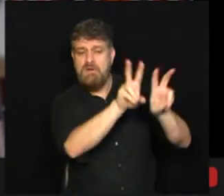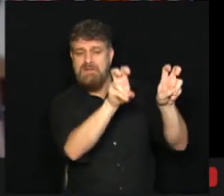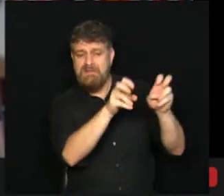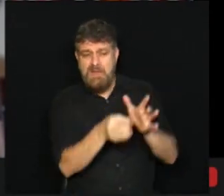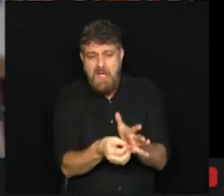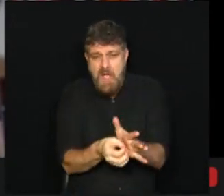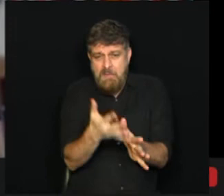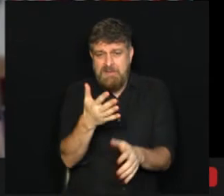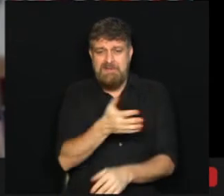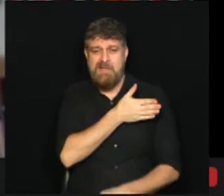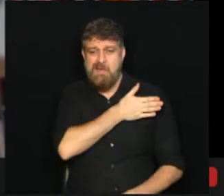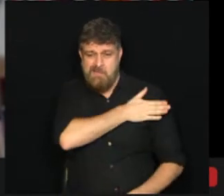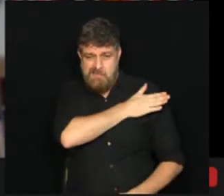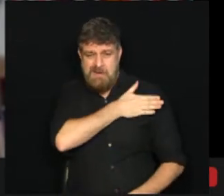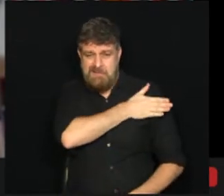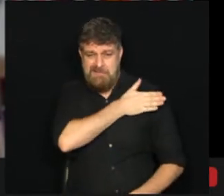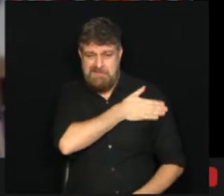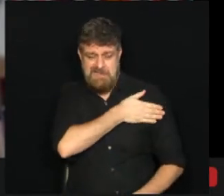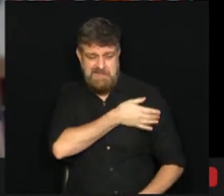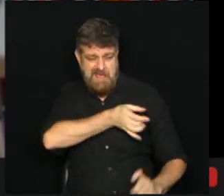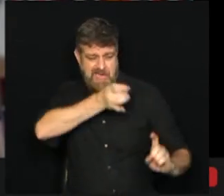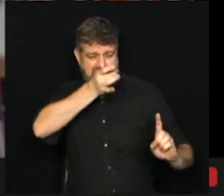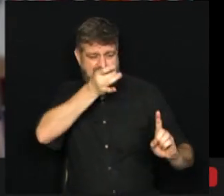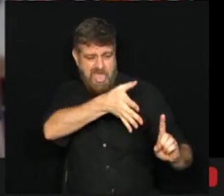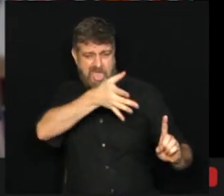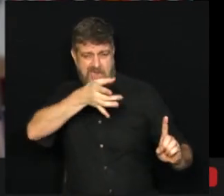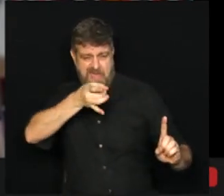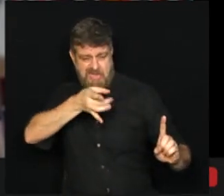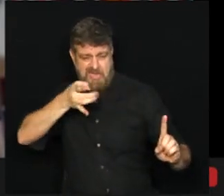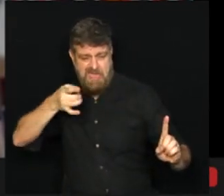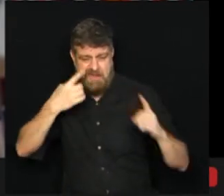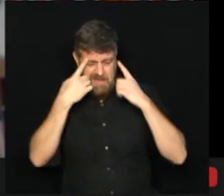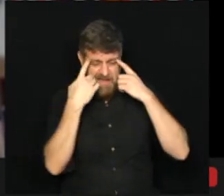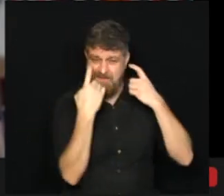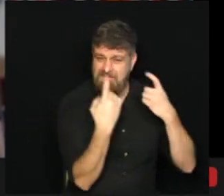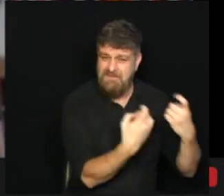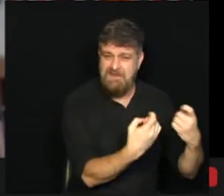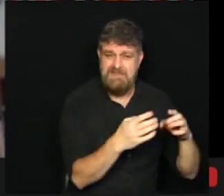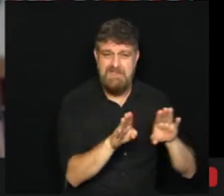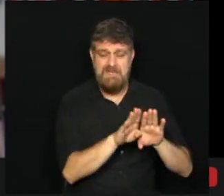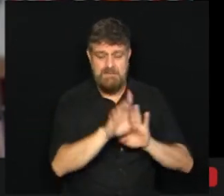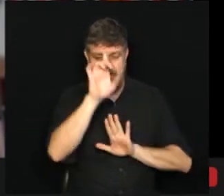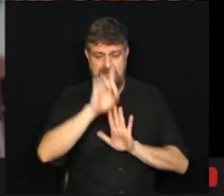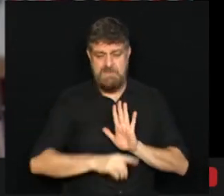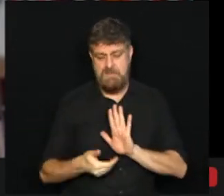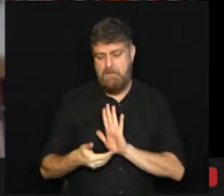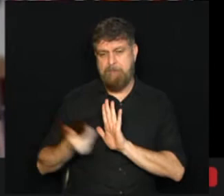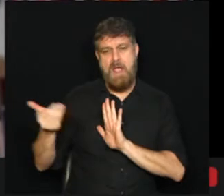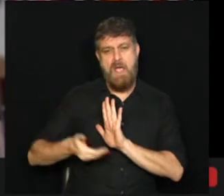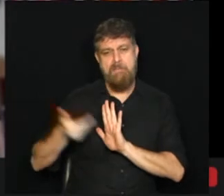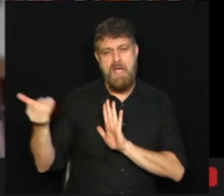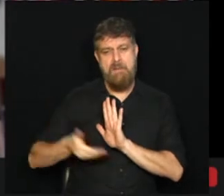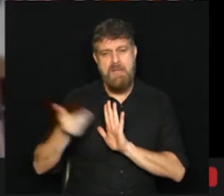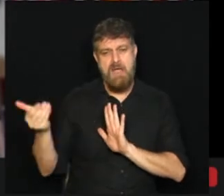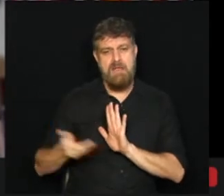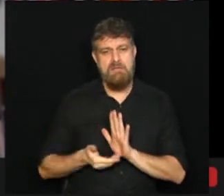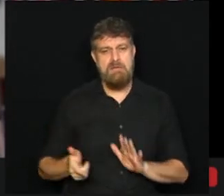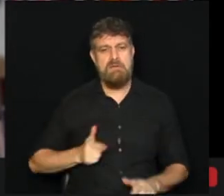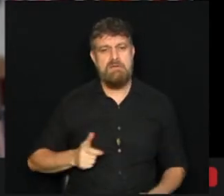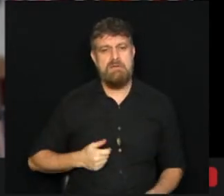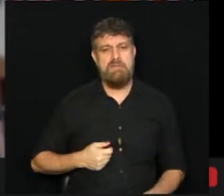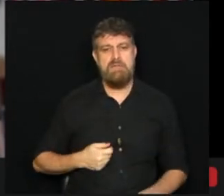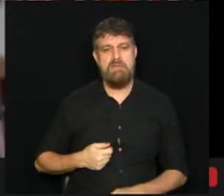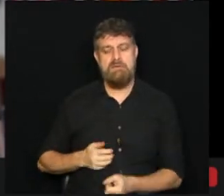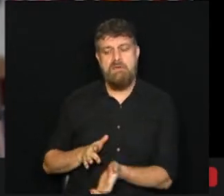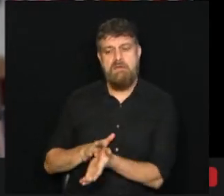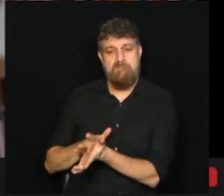o preconceito, a discriminação, a violência e a violação de direitos tem sido fantasiado de proteção das